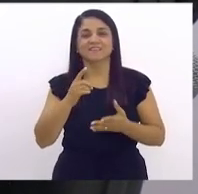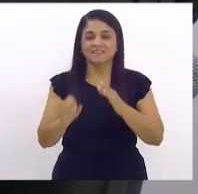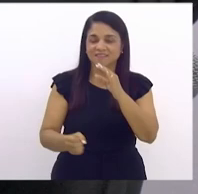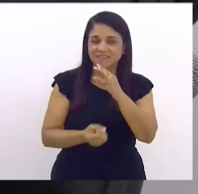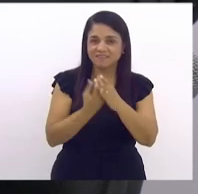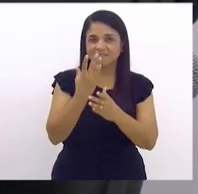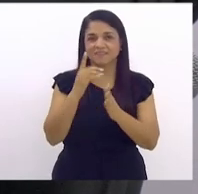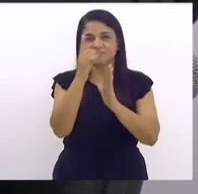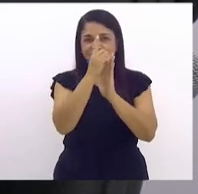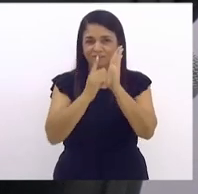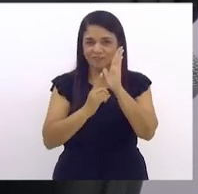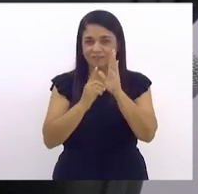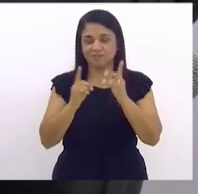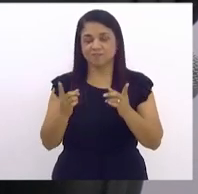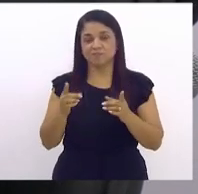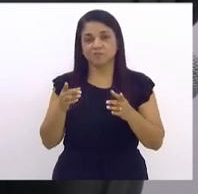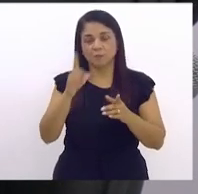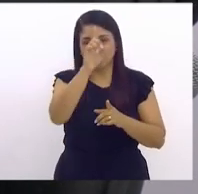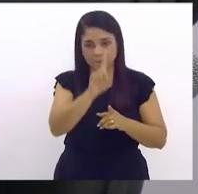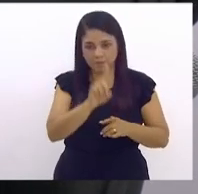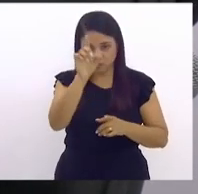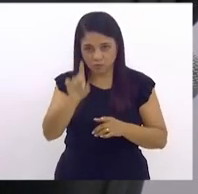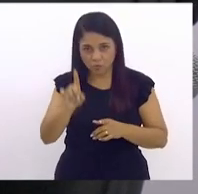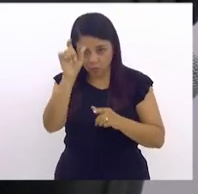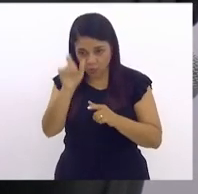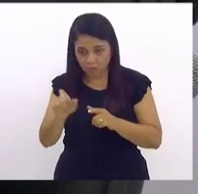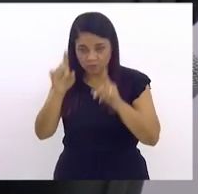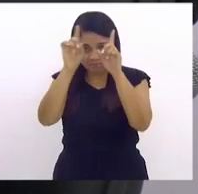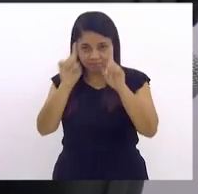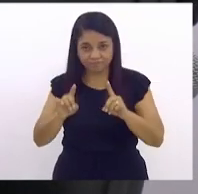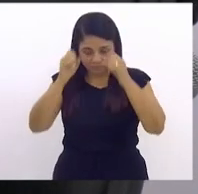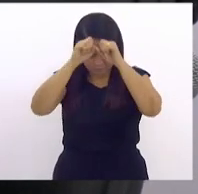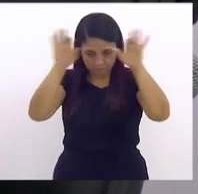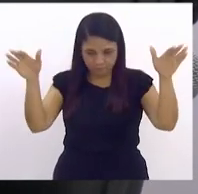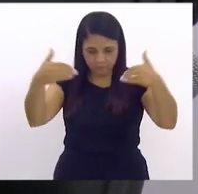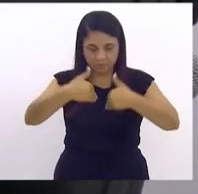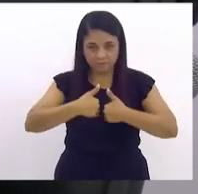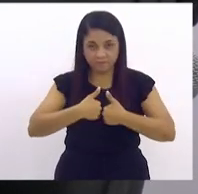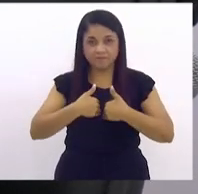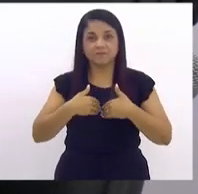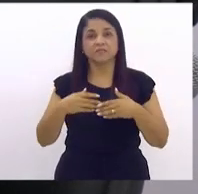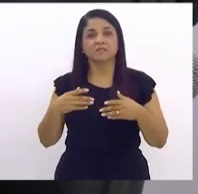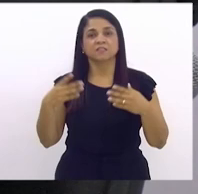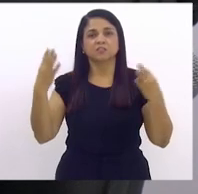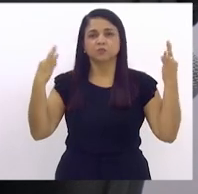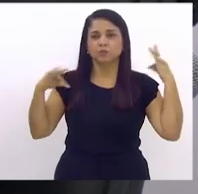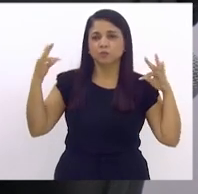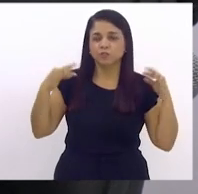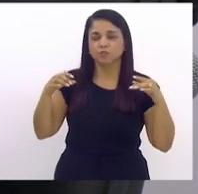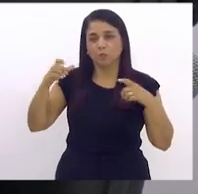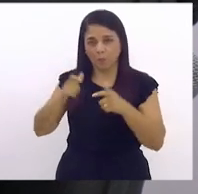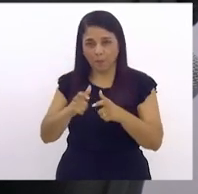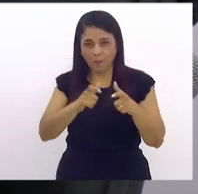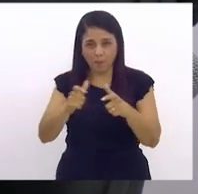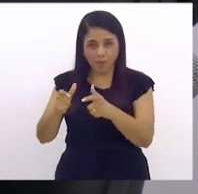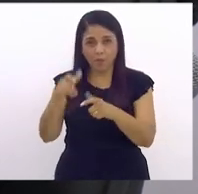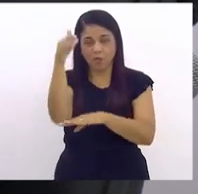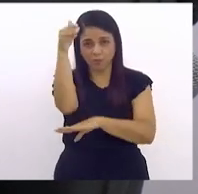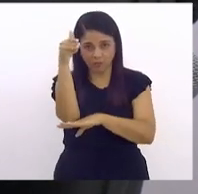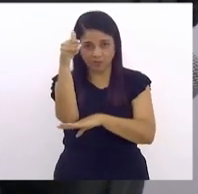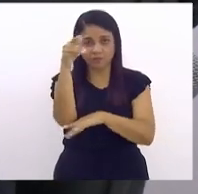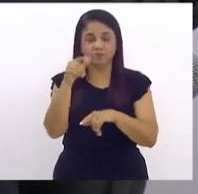cria diretrizes para a inclusão de pessoas com transtorno do espectro autista, TEA, em pontos turísticos, hotelarias e similares no âmbito do Estado do Rio de